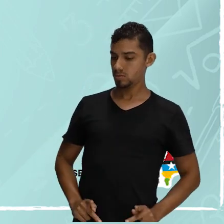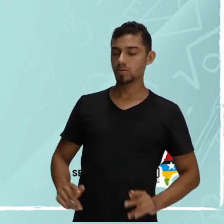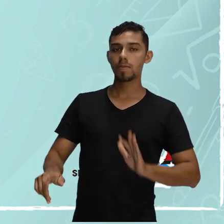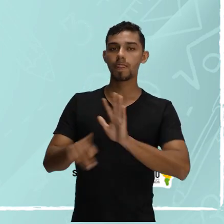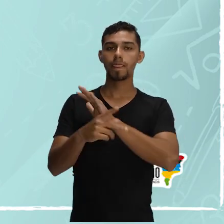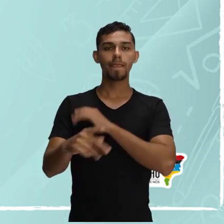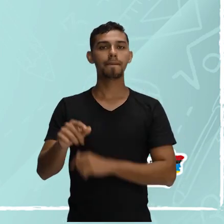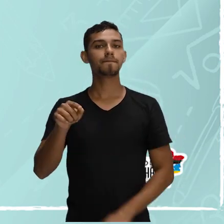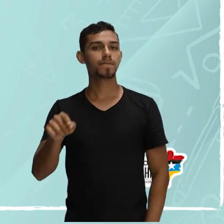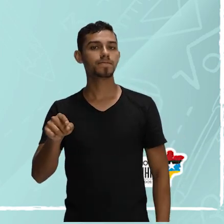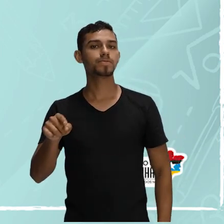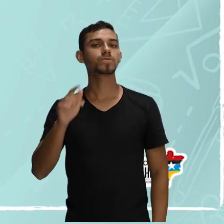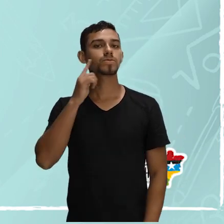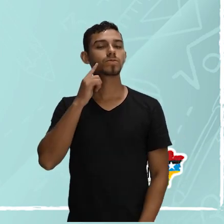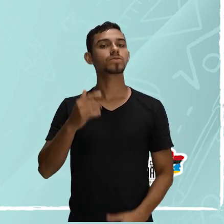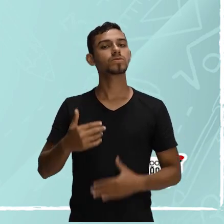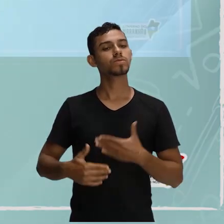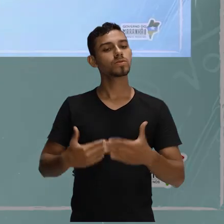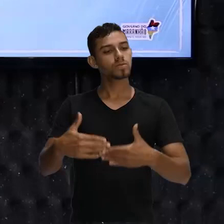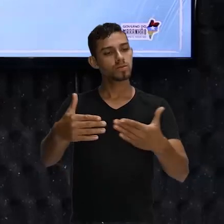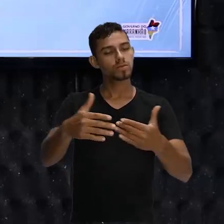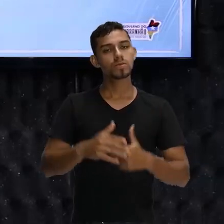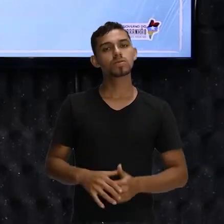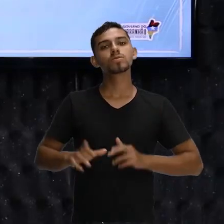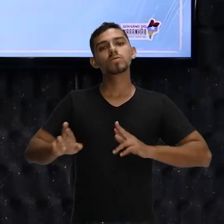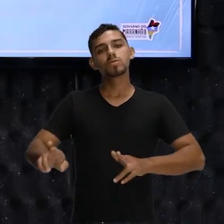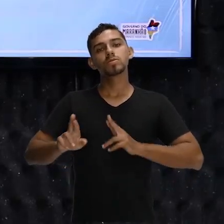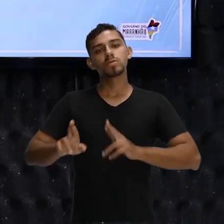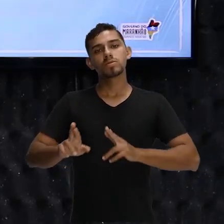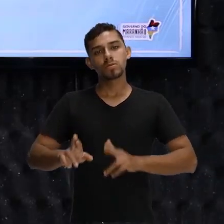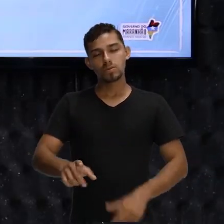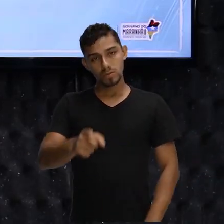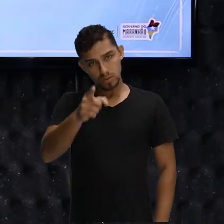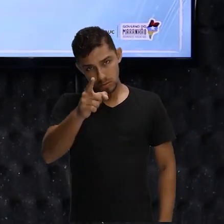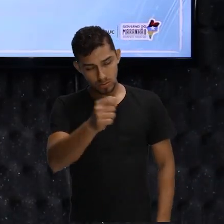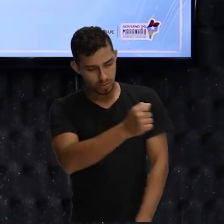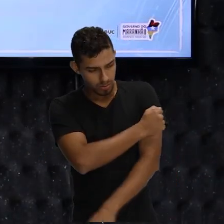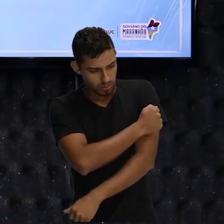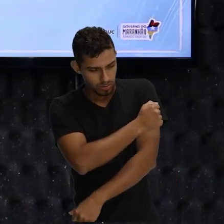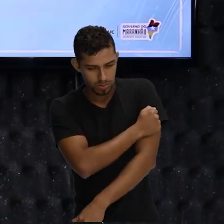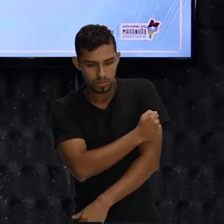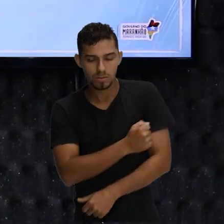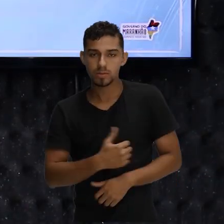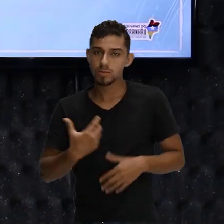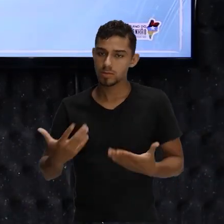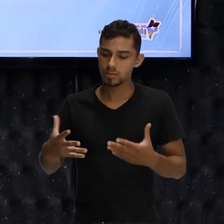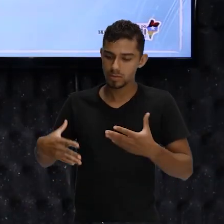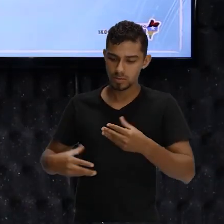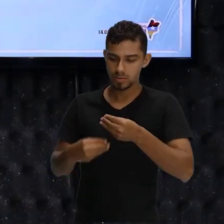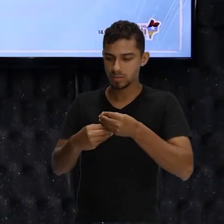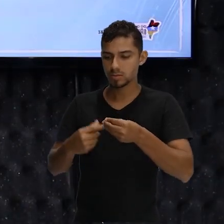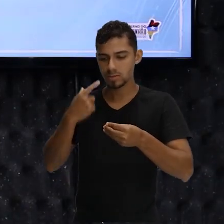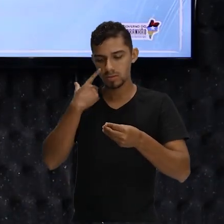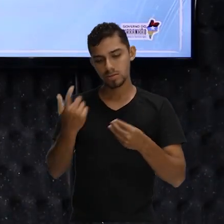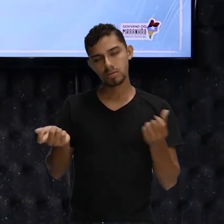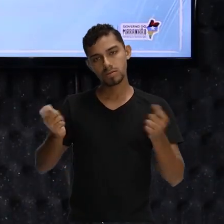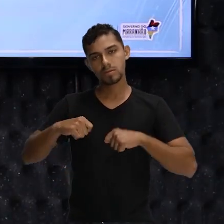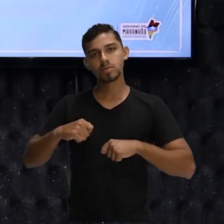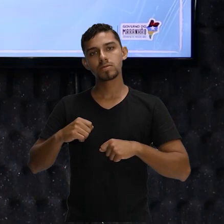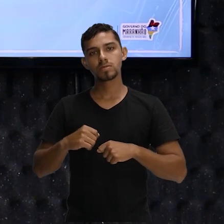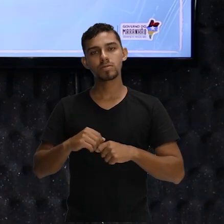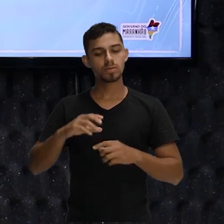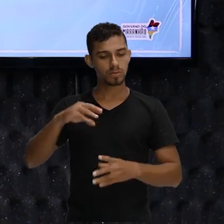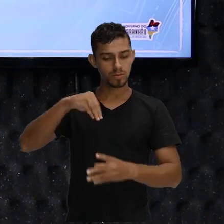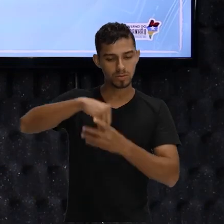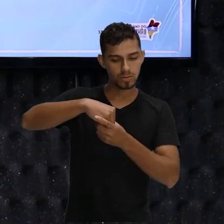papéis sociais que passam a ser esperados de você, estudante, que ocupa essa condição, que